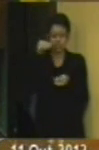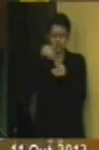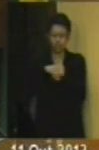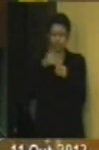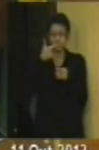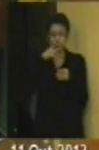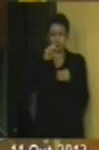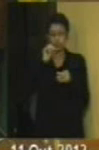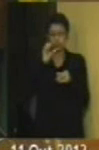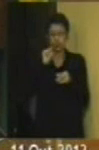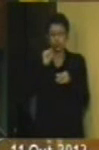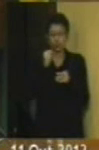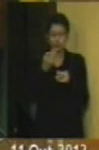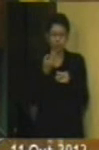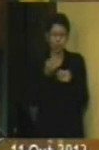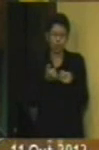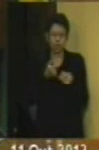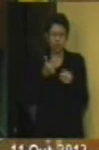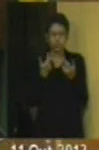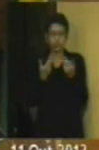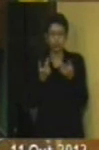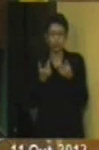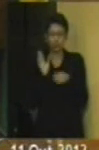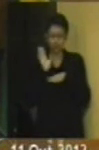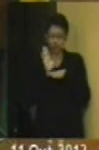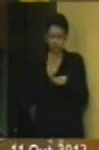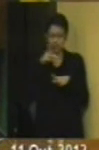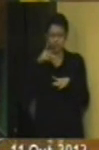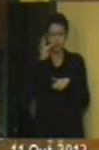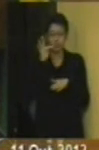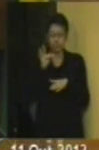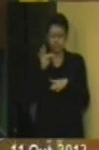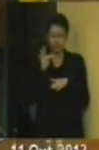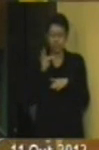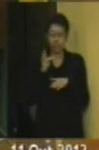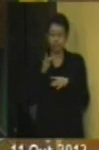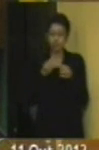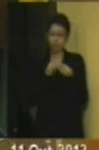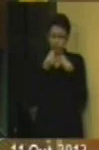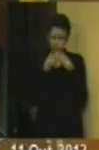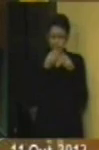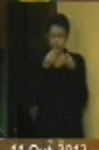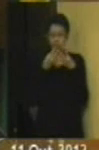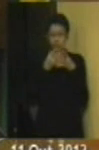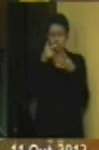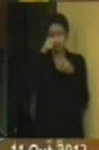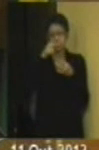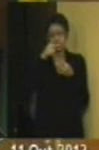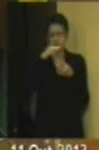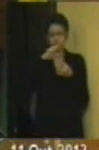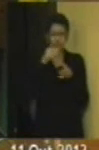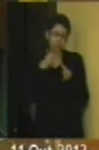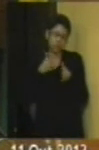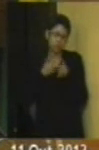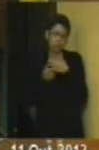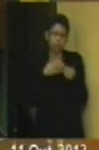coisa então isso a contribuição de vossa excelência ao pt da conceição foi muito grande 700 e poucos votos que foi